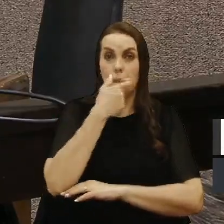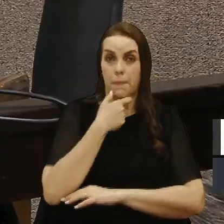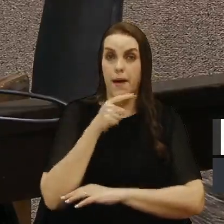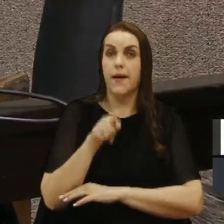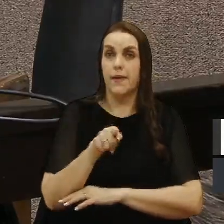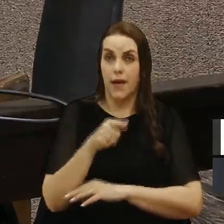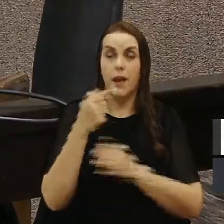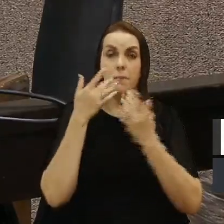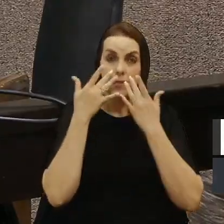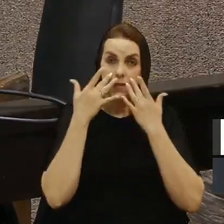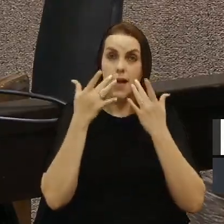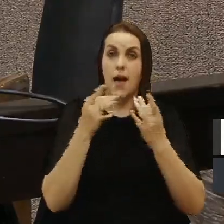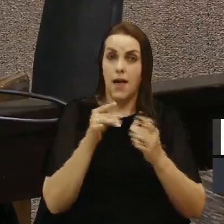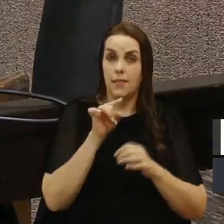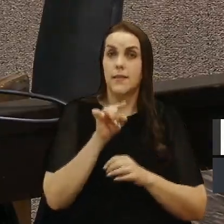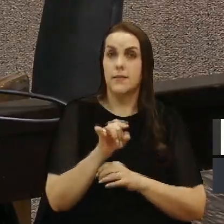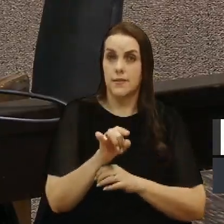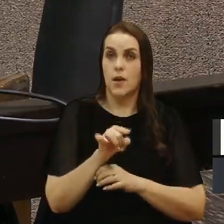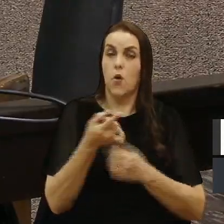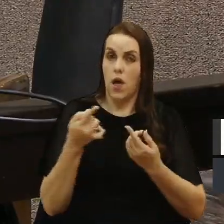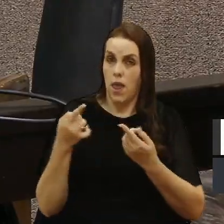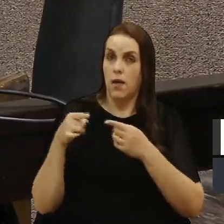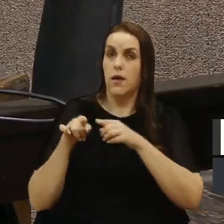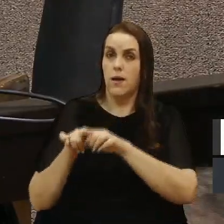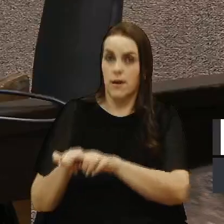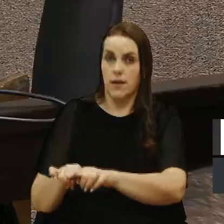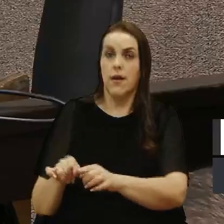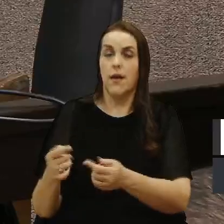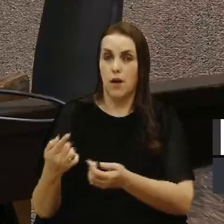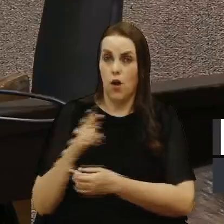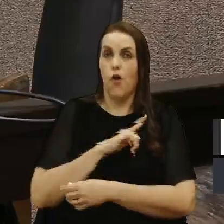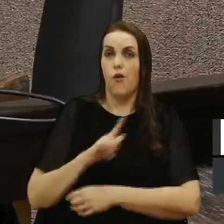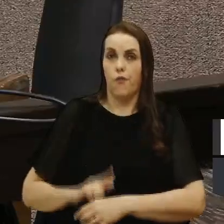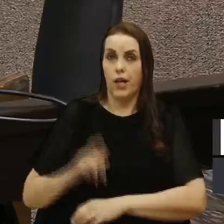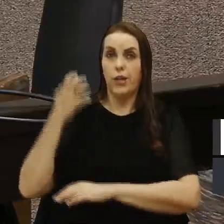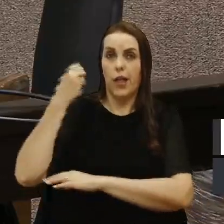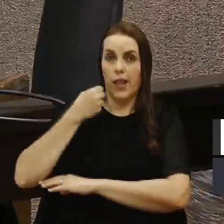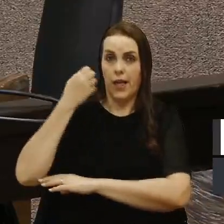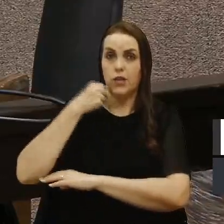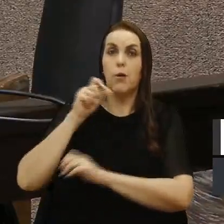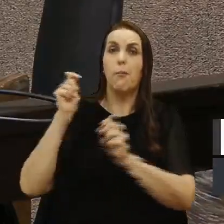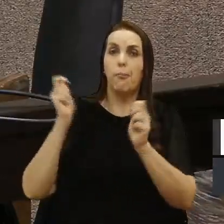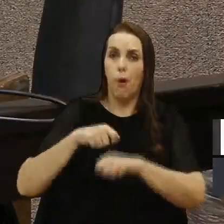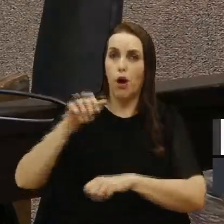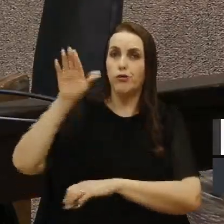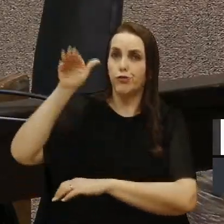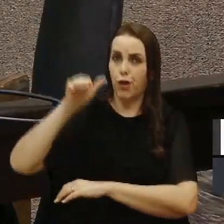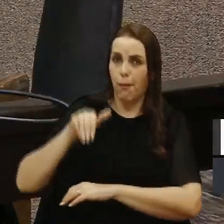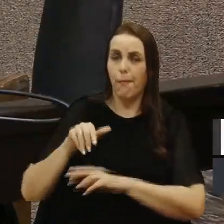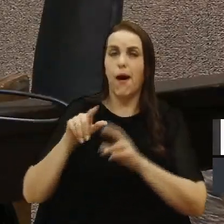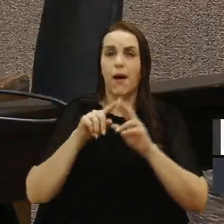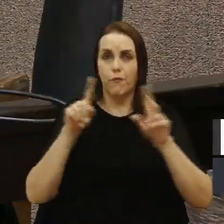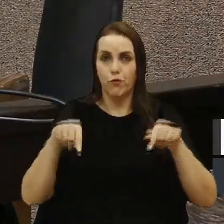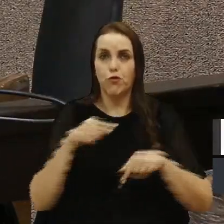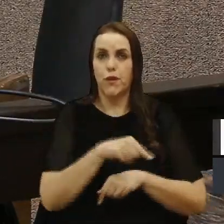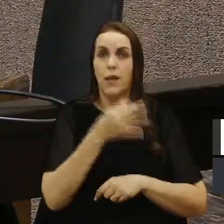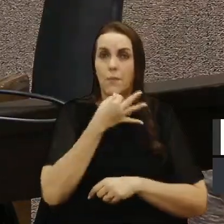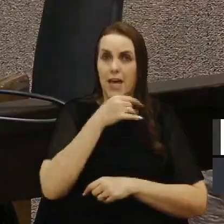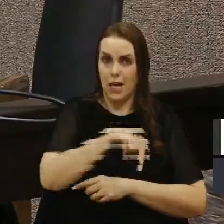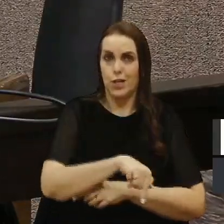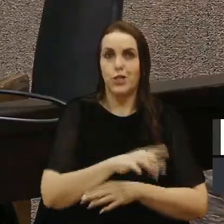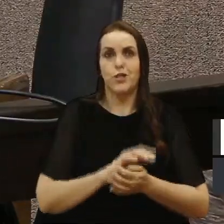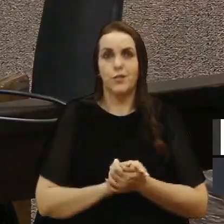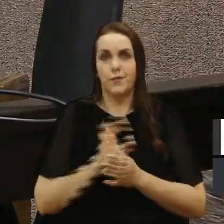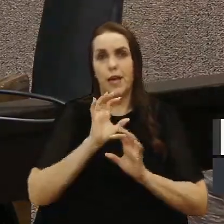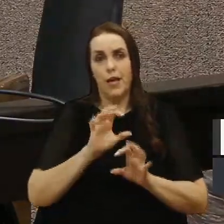olhar com bons olhos, ele é alinhado ao governador Eduardo Leite e pode fazer o chamamento desse efetivo para Caxias do Sul. Era isso,